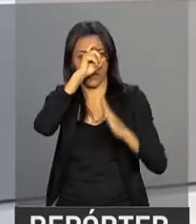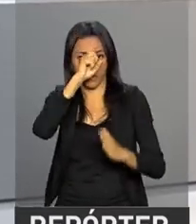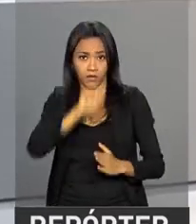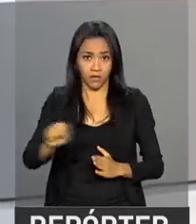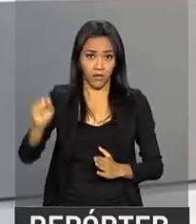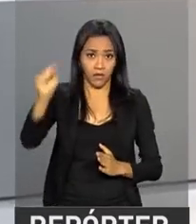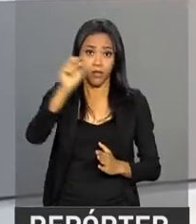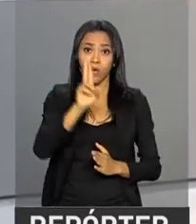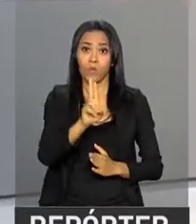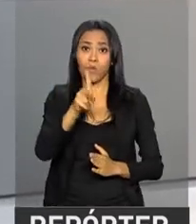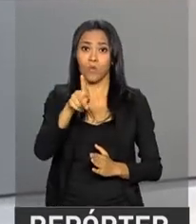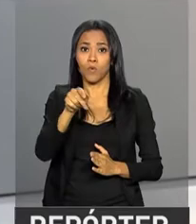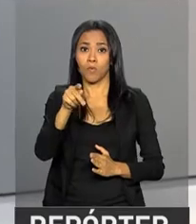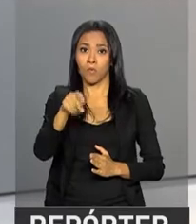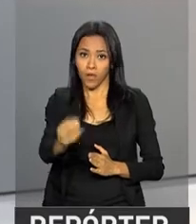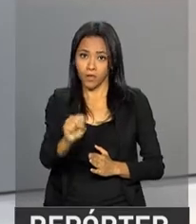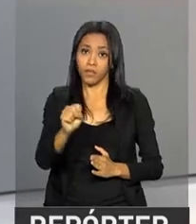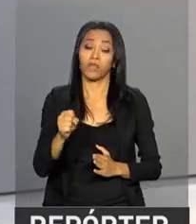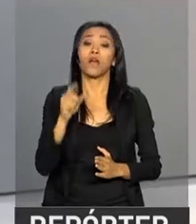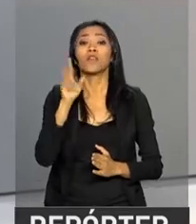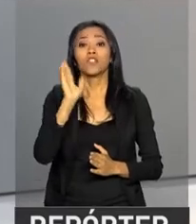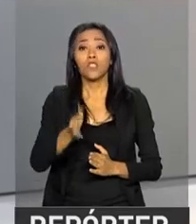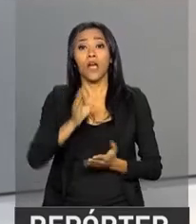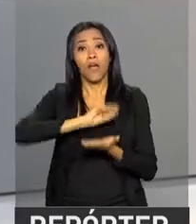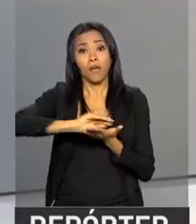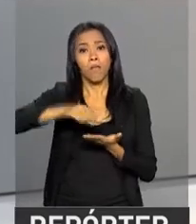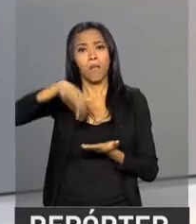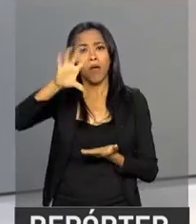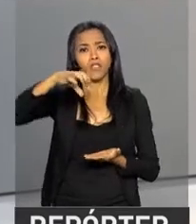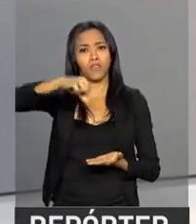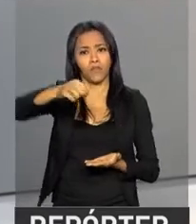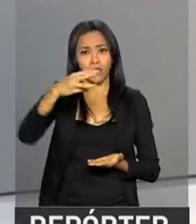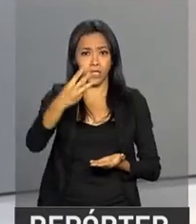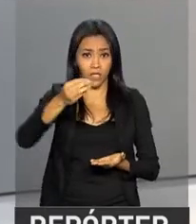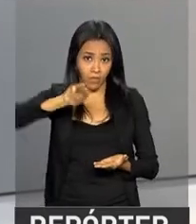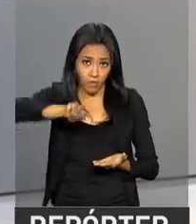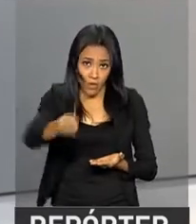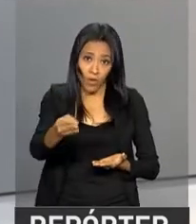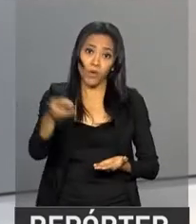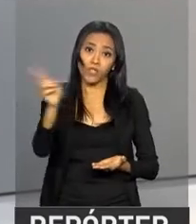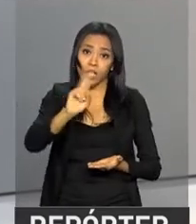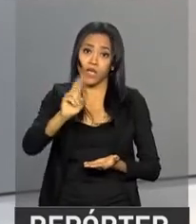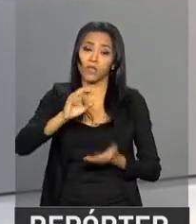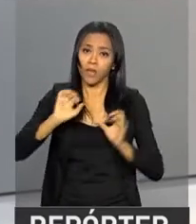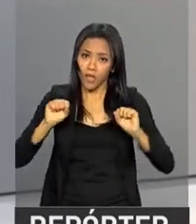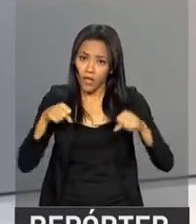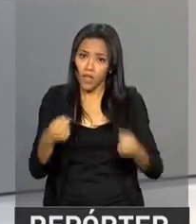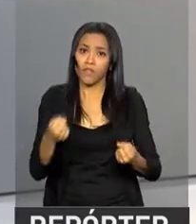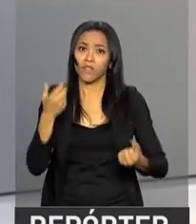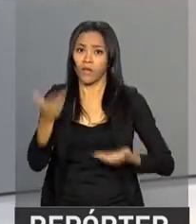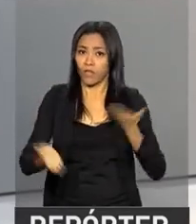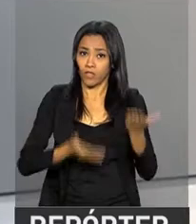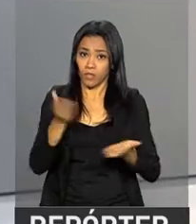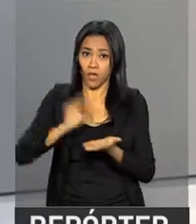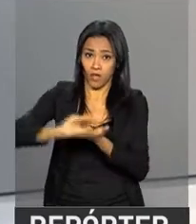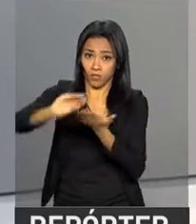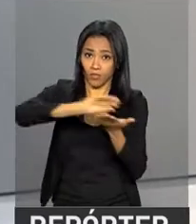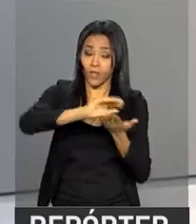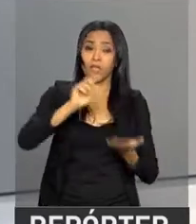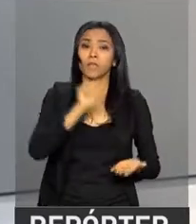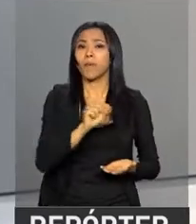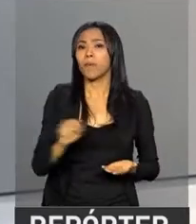governo anunciou esta semana mais de 93 milhões de reais para reforçar o serviço nessas unidades que funcionam nas